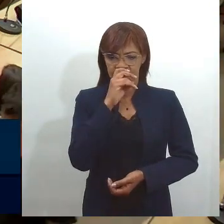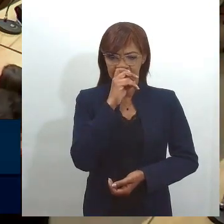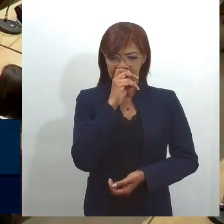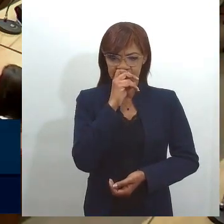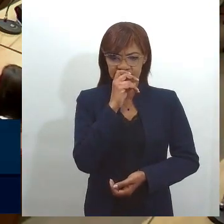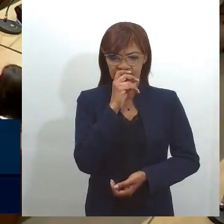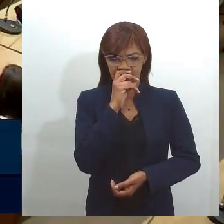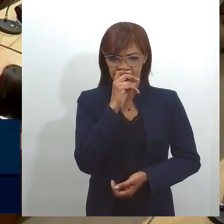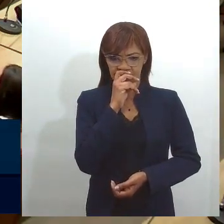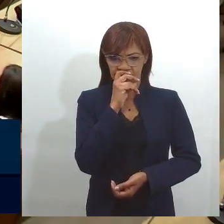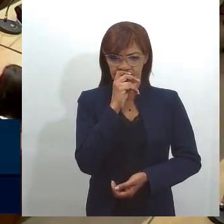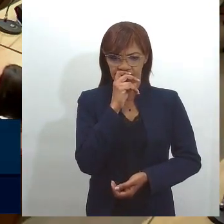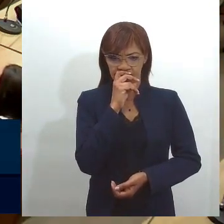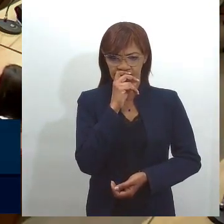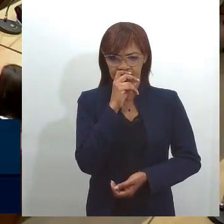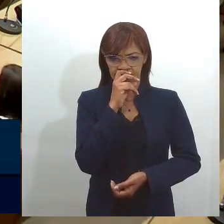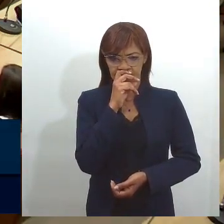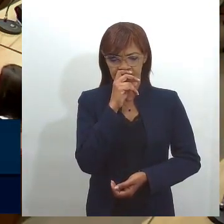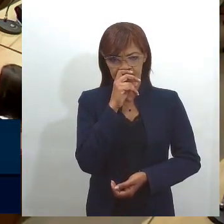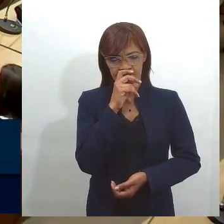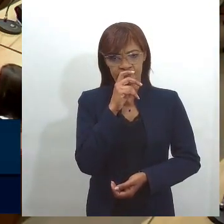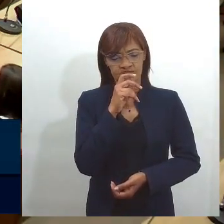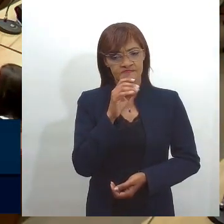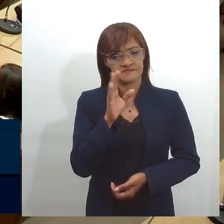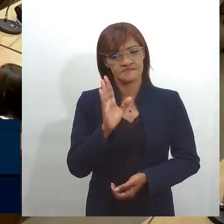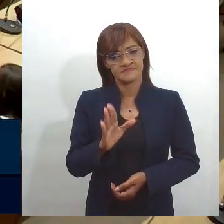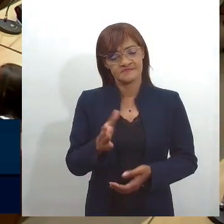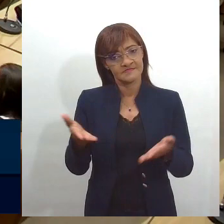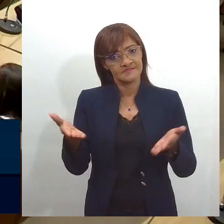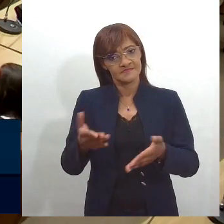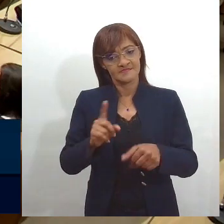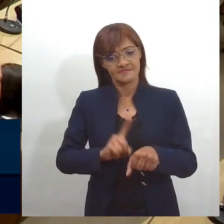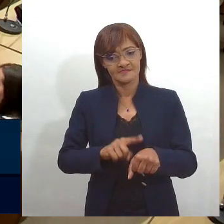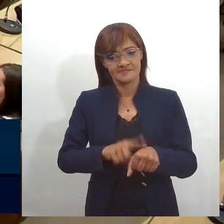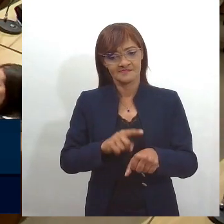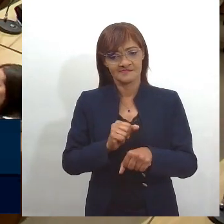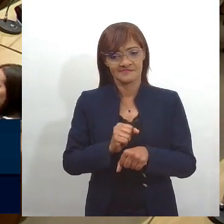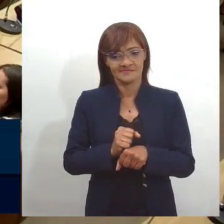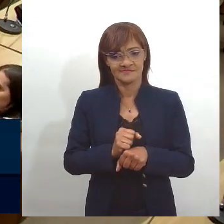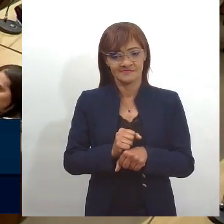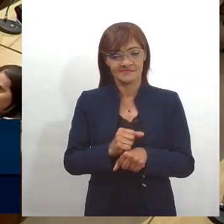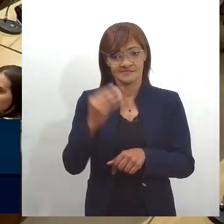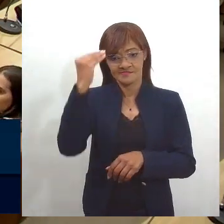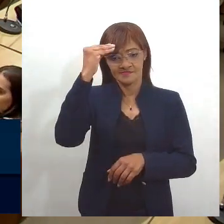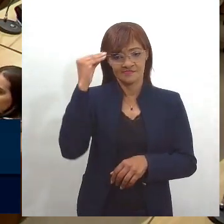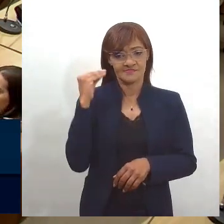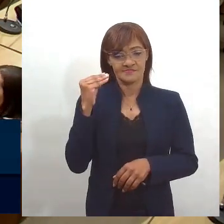Neste momento, faremos a entrega do título de cidadania sergipana ao homenageado.